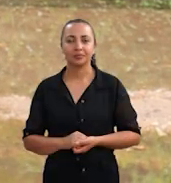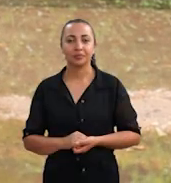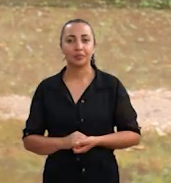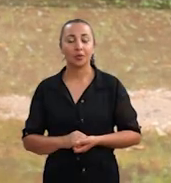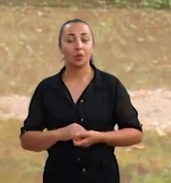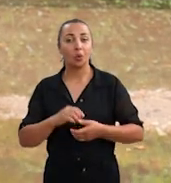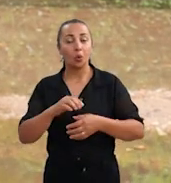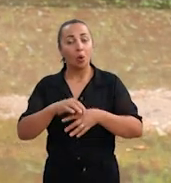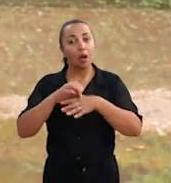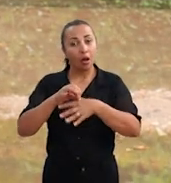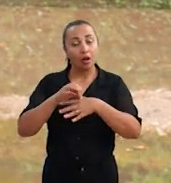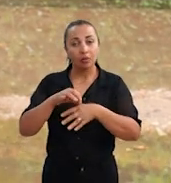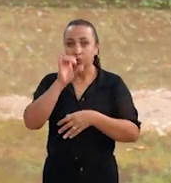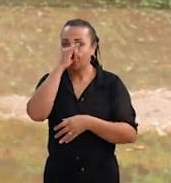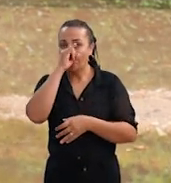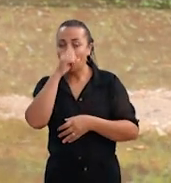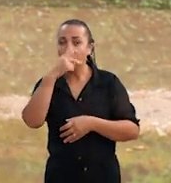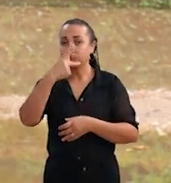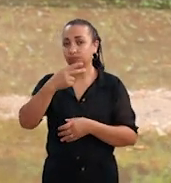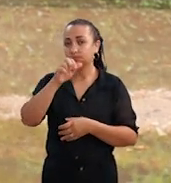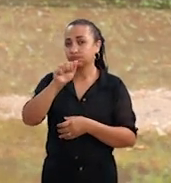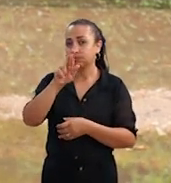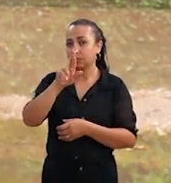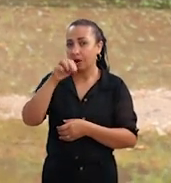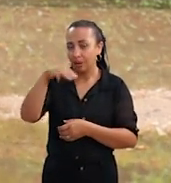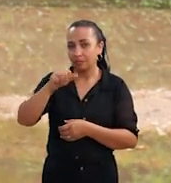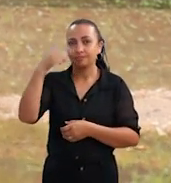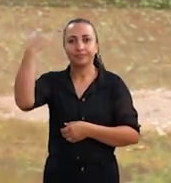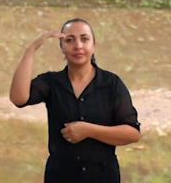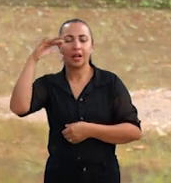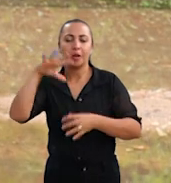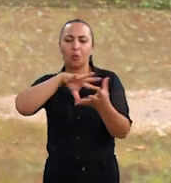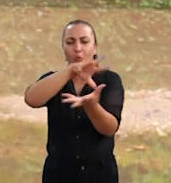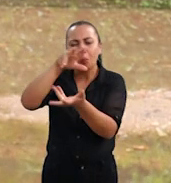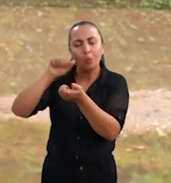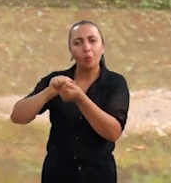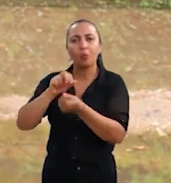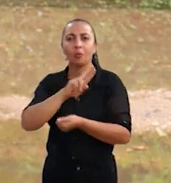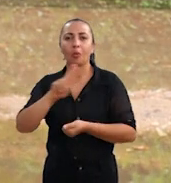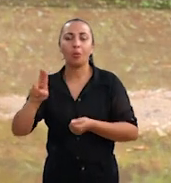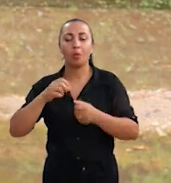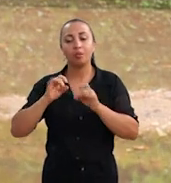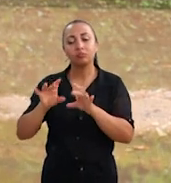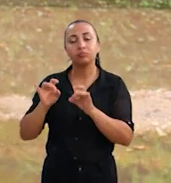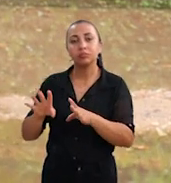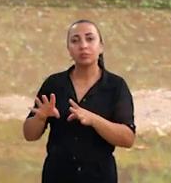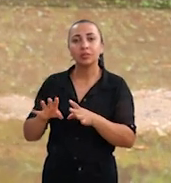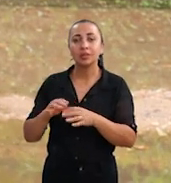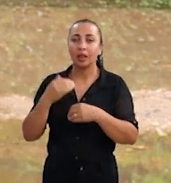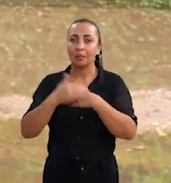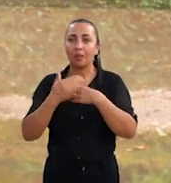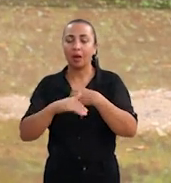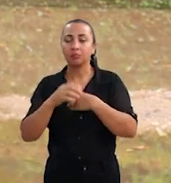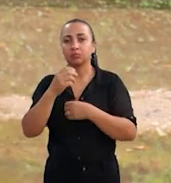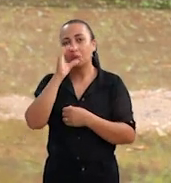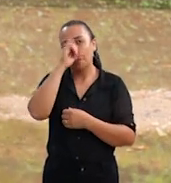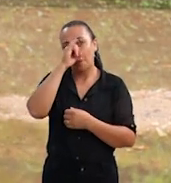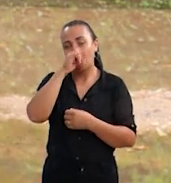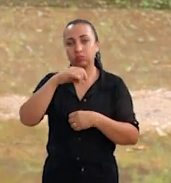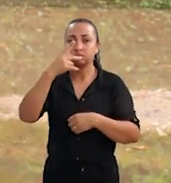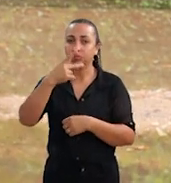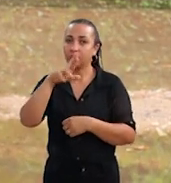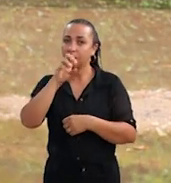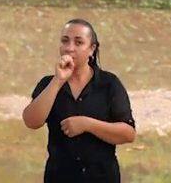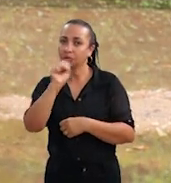O presunto de Parma, um dos mais caros do mundo, é o nome comercial dado a um tipo de presunto cru de porco, produzido de maneira